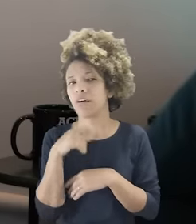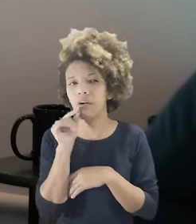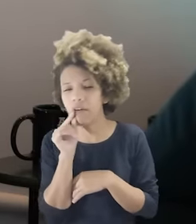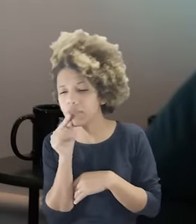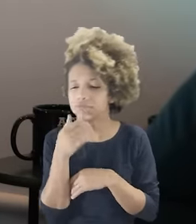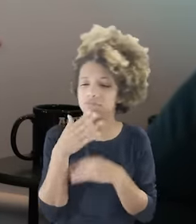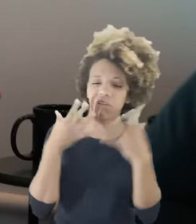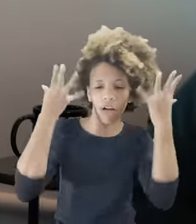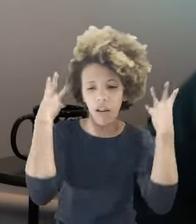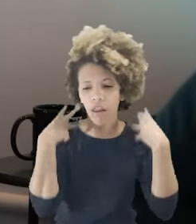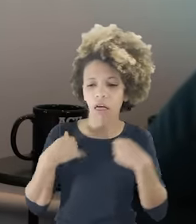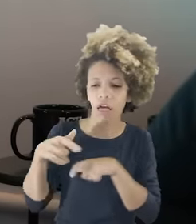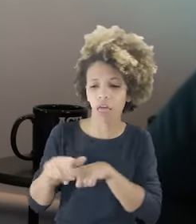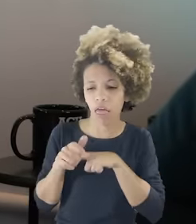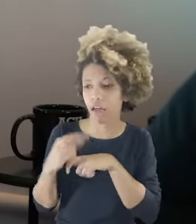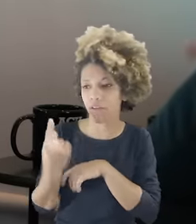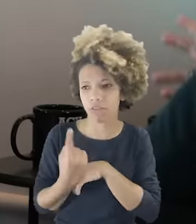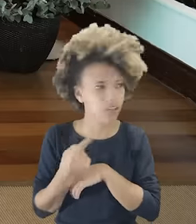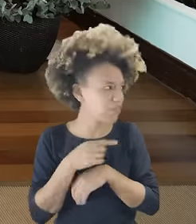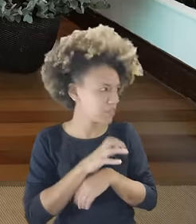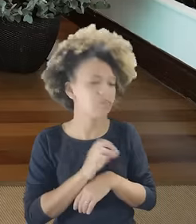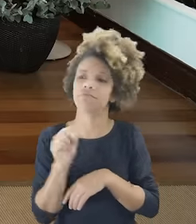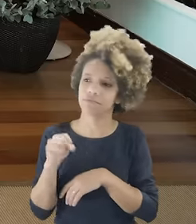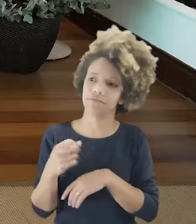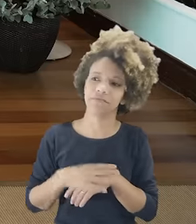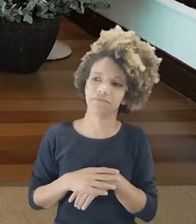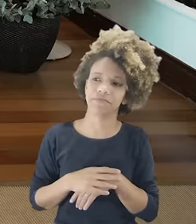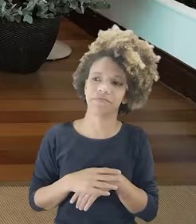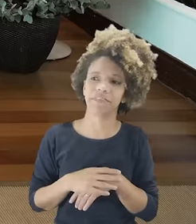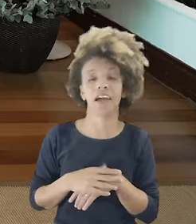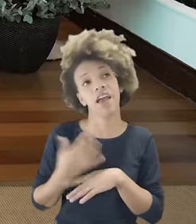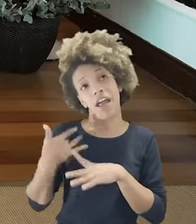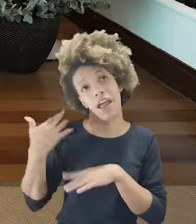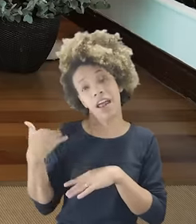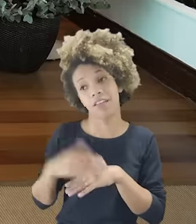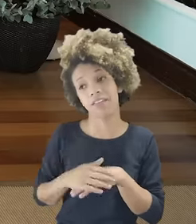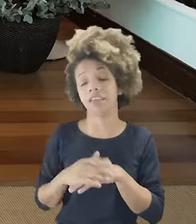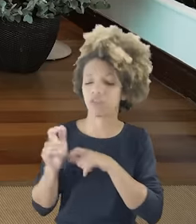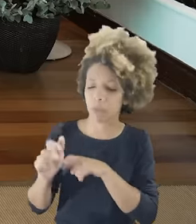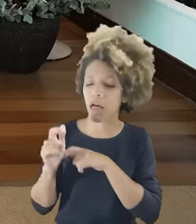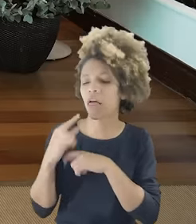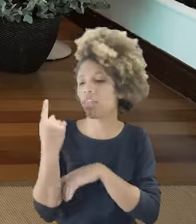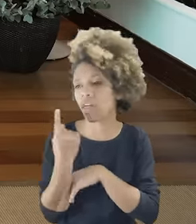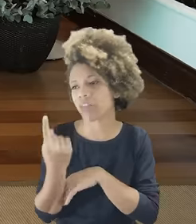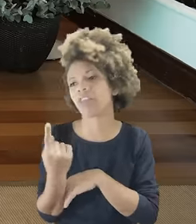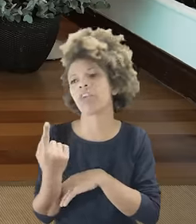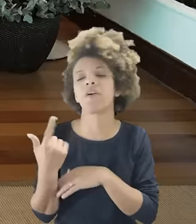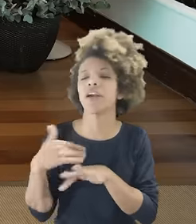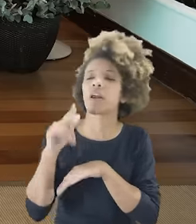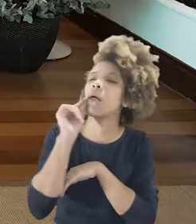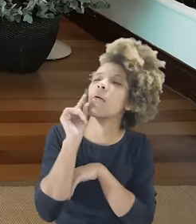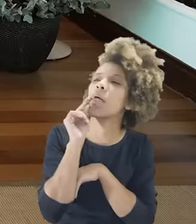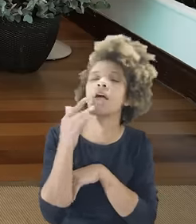cabelo dão ficava na rotando uns violão você é isso eu era isso eu era isso adolescência né que ela faz assim ah eu quero